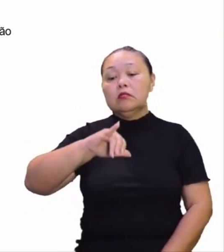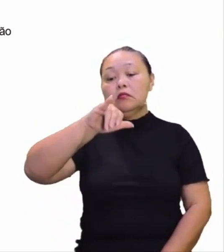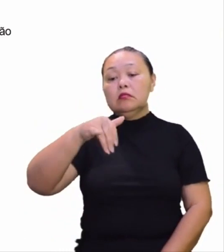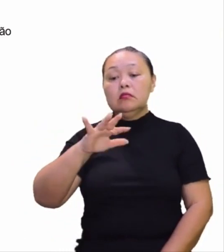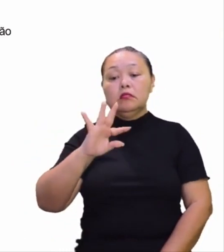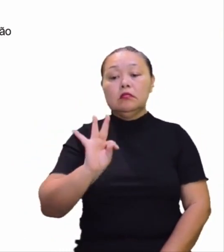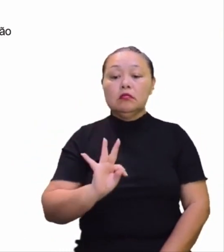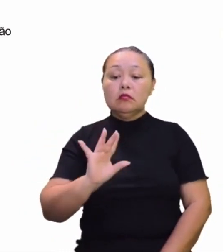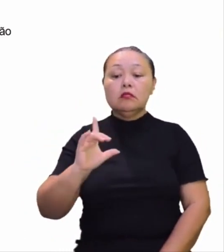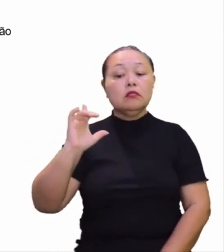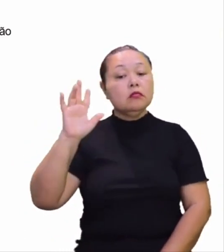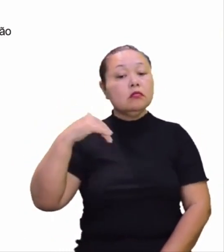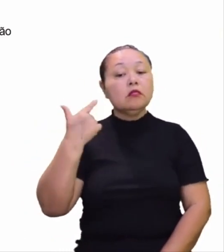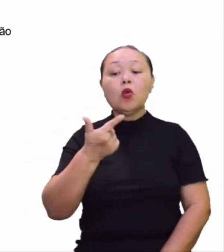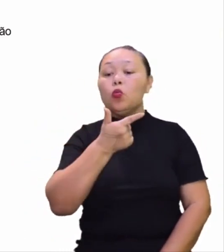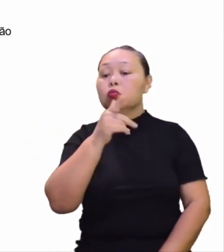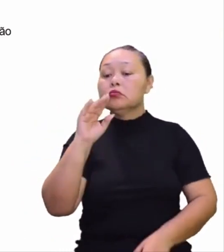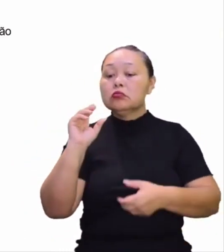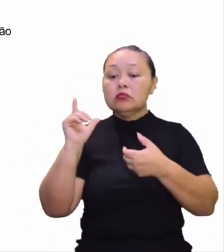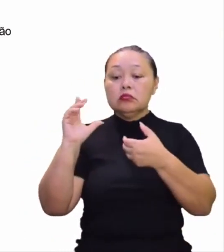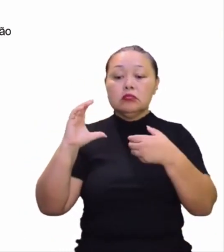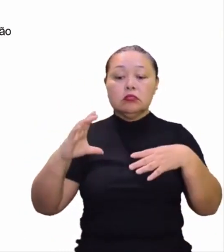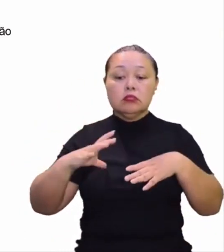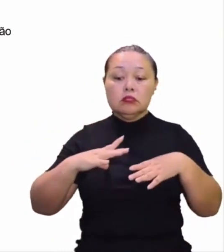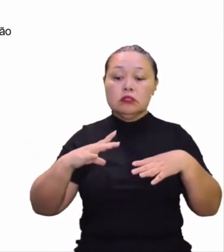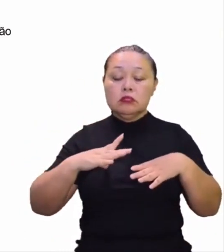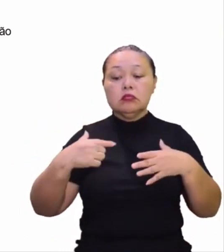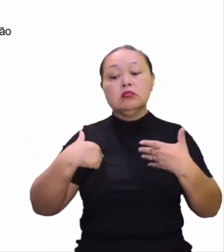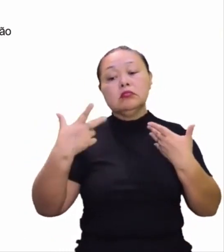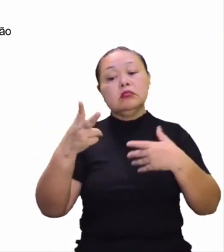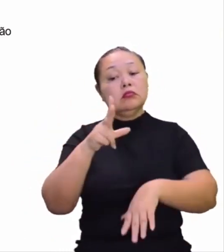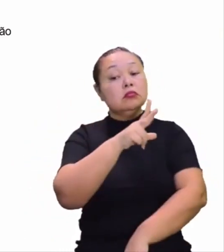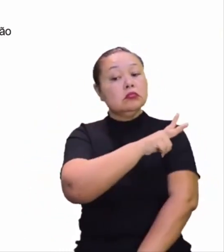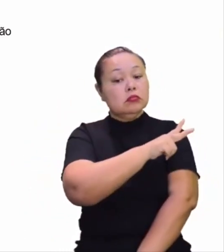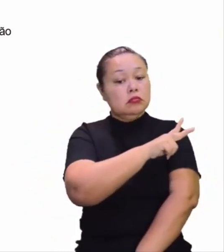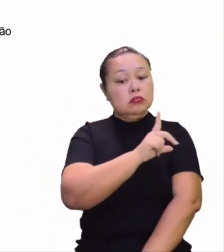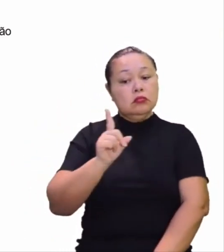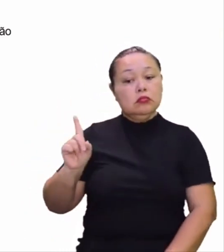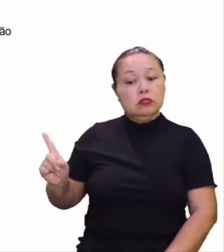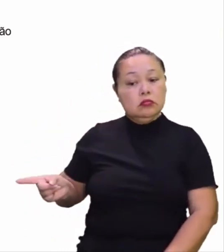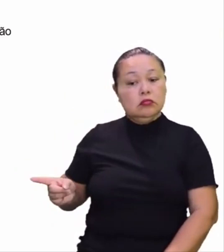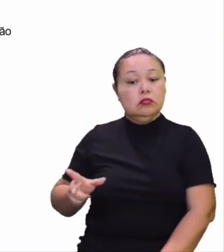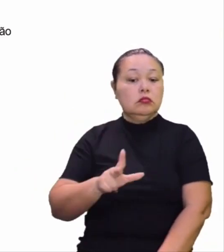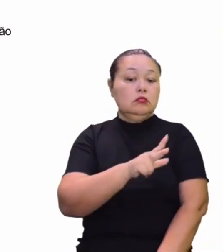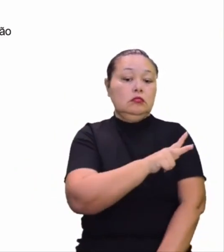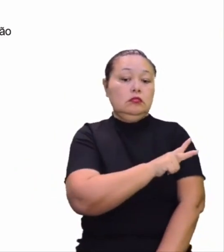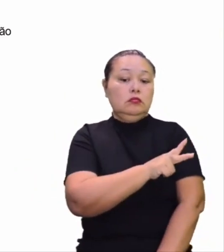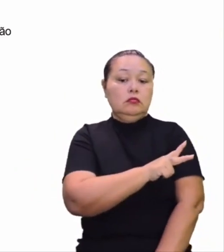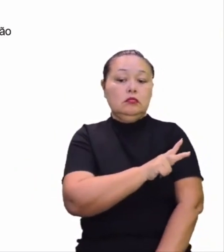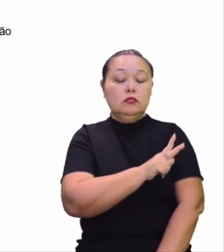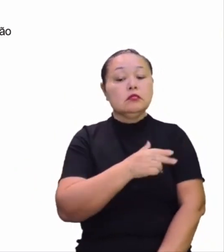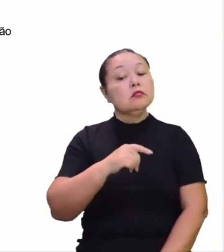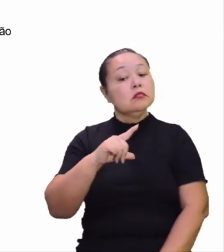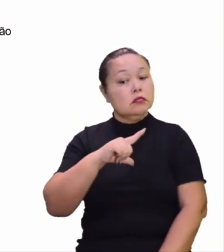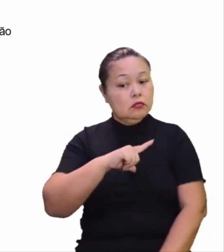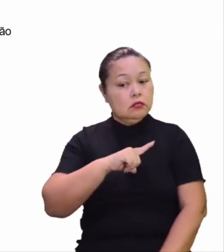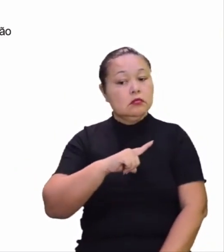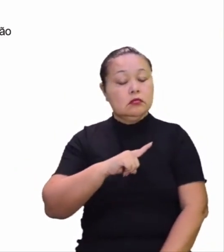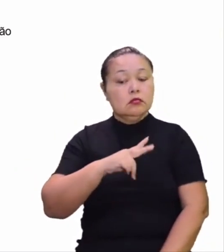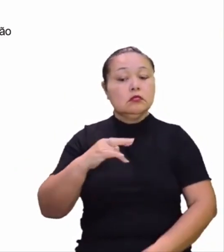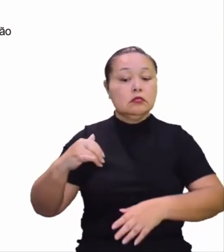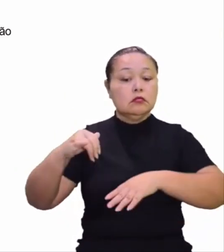aeroporto internacional. Mas as outras cidades de maior porte, como Vilhena, nós temos aqui aeroporto em pleno